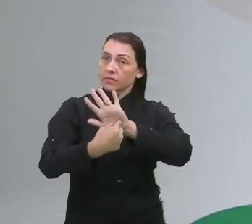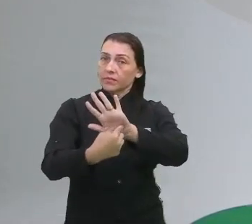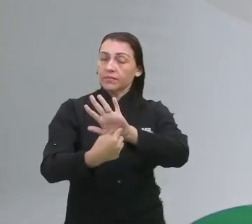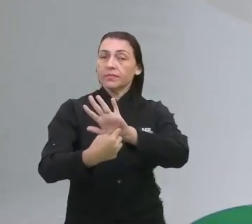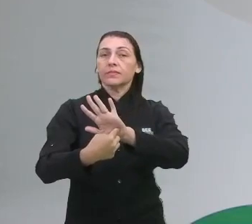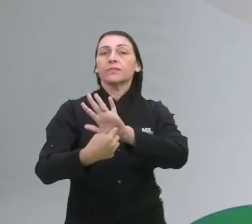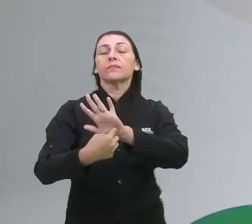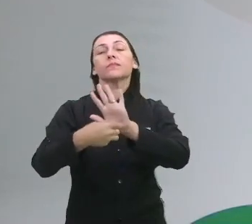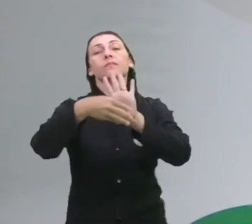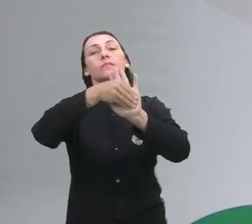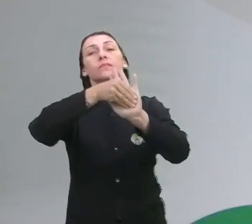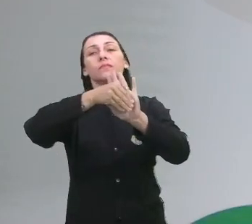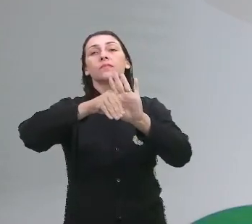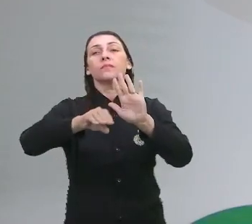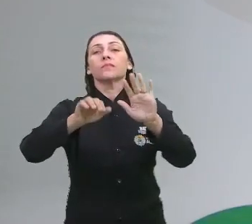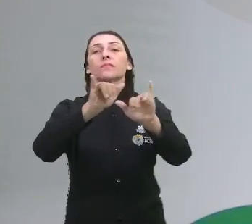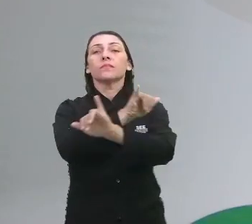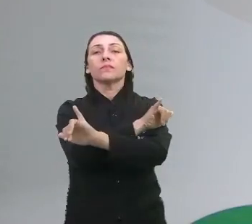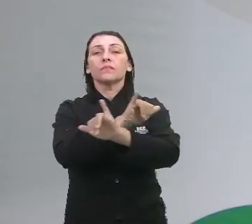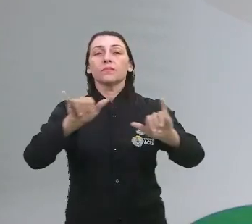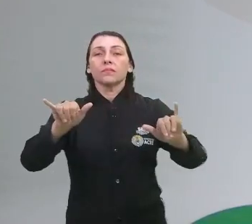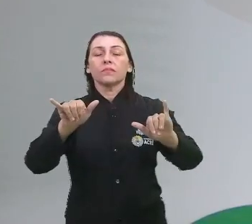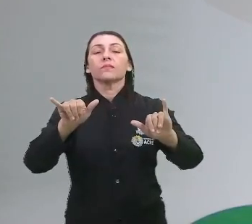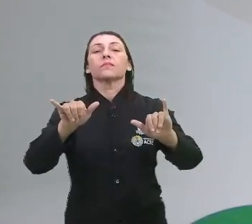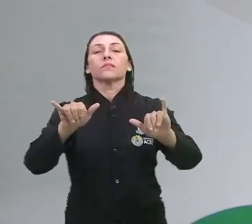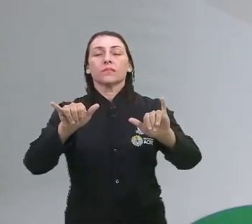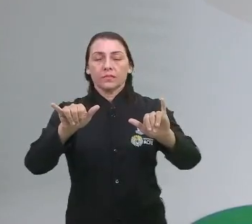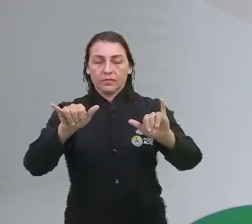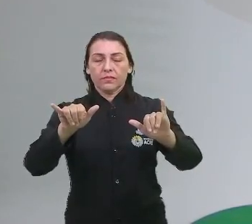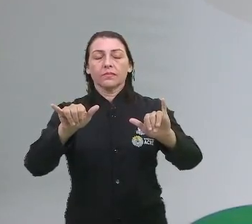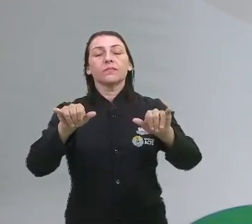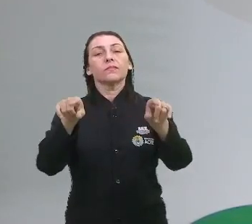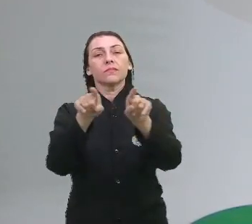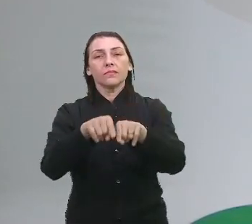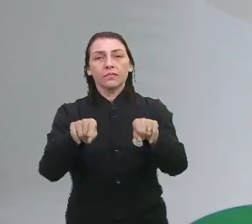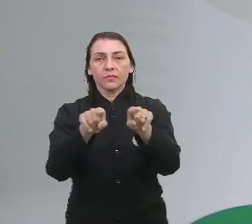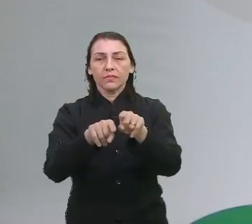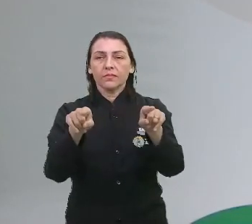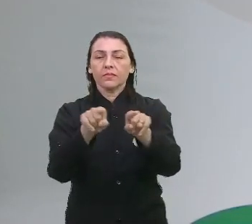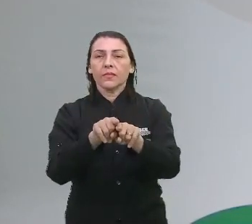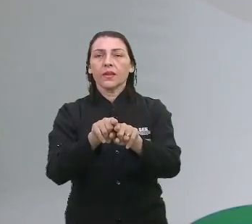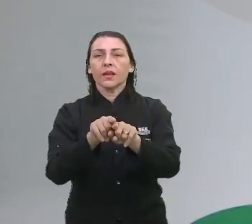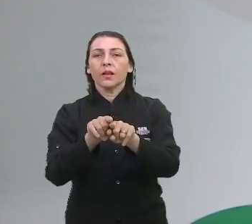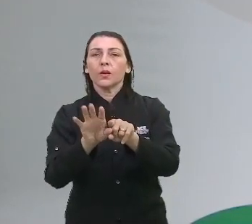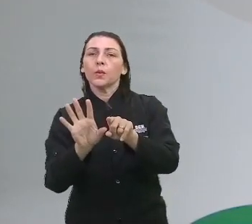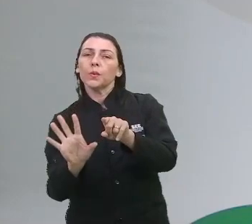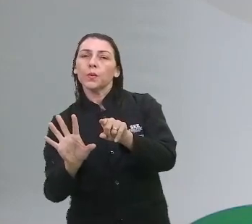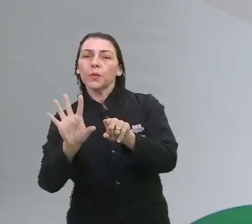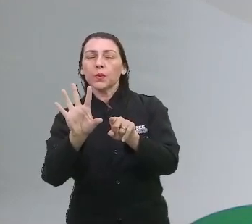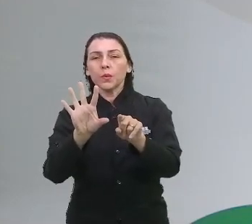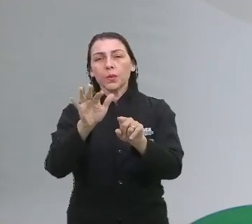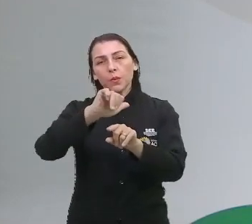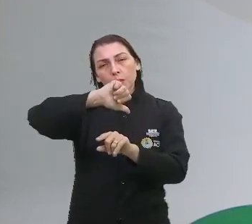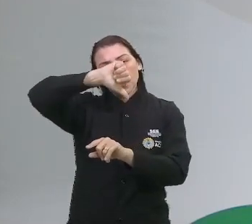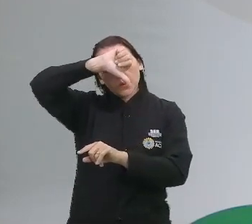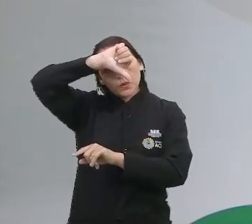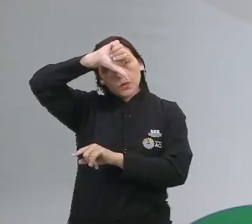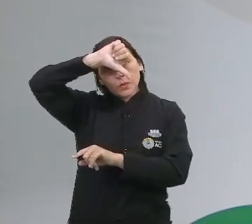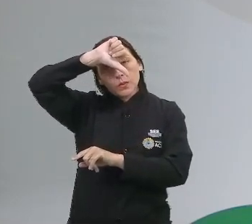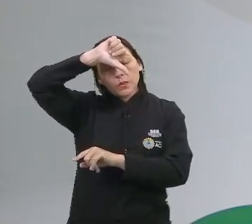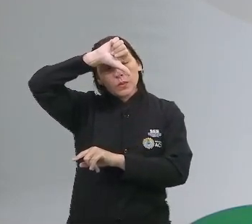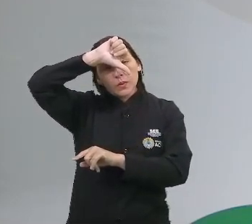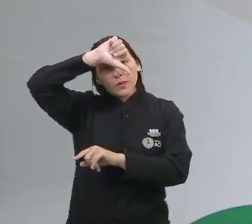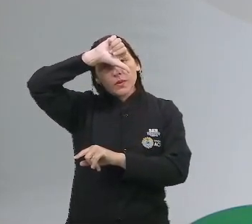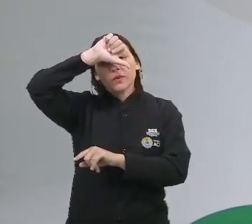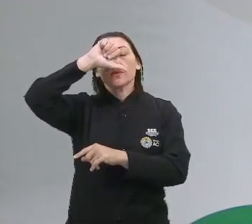com que a mídia acaba divulgando, difundindo, ela vai mapeando esse estereótipo. É essa venda